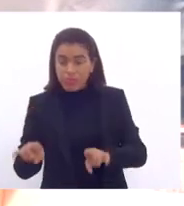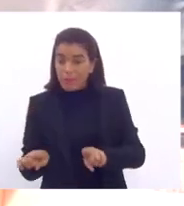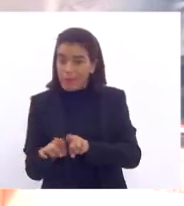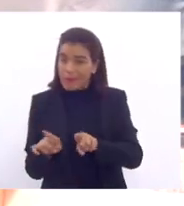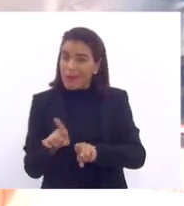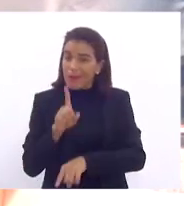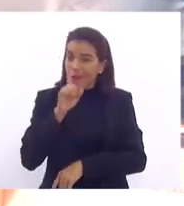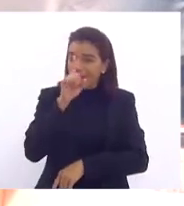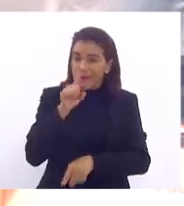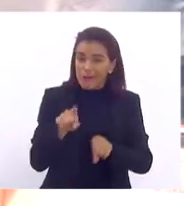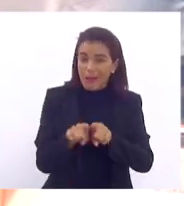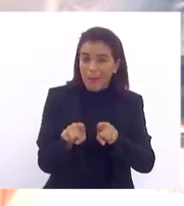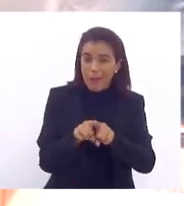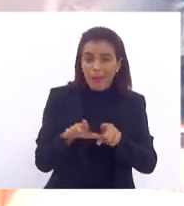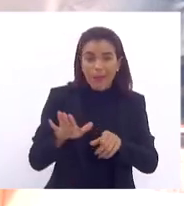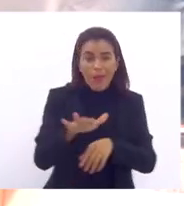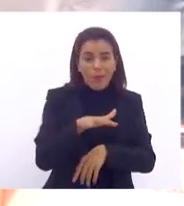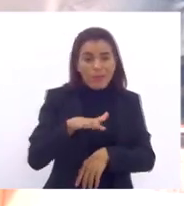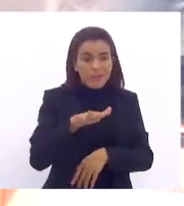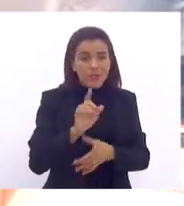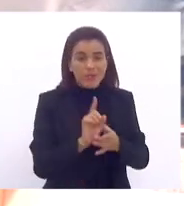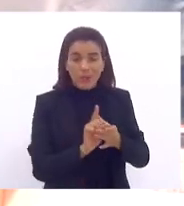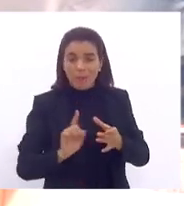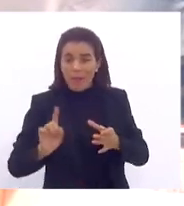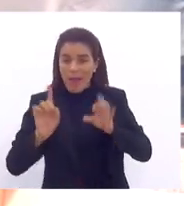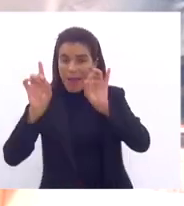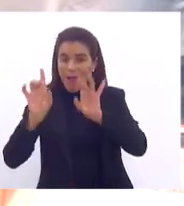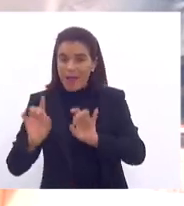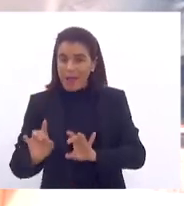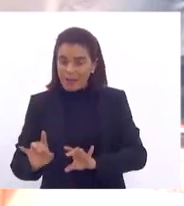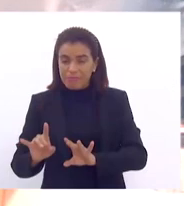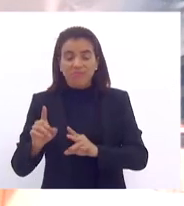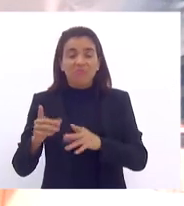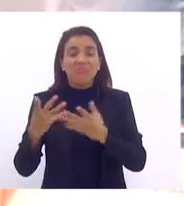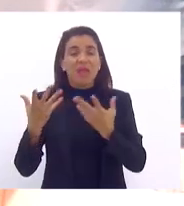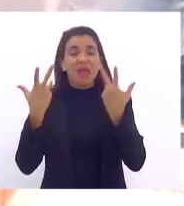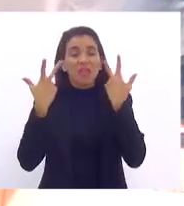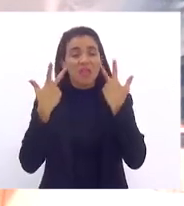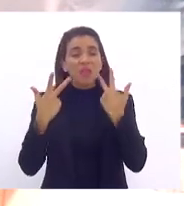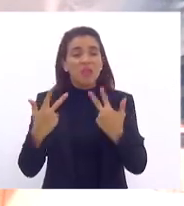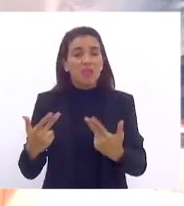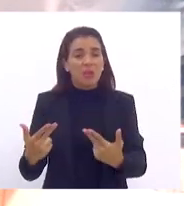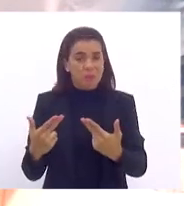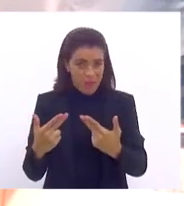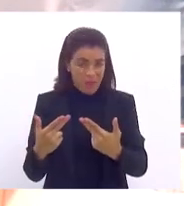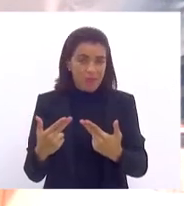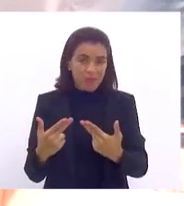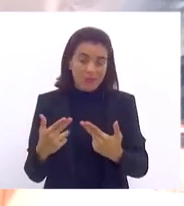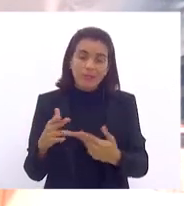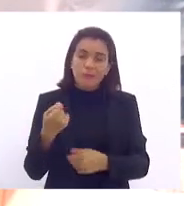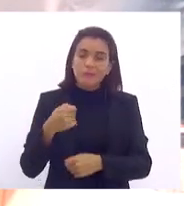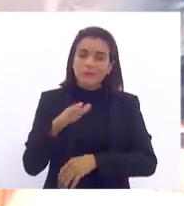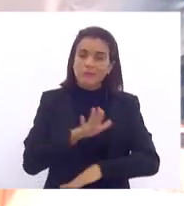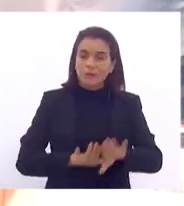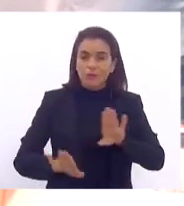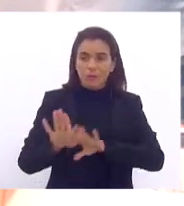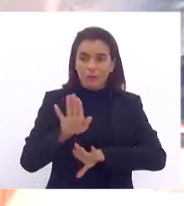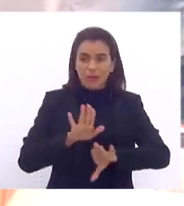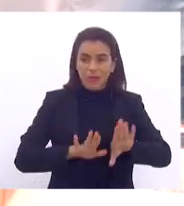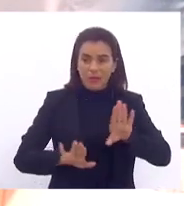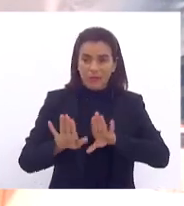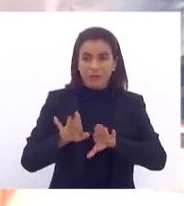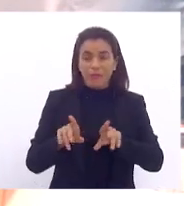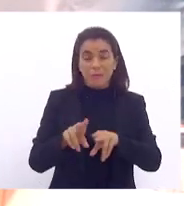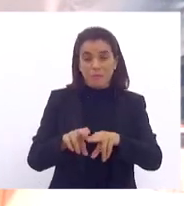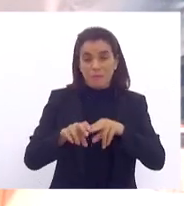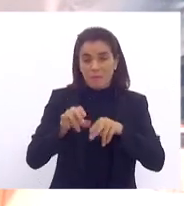risco de em excepcionalidade a excepcionalidade ir se normalizando que era para ser excepcional Então esse é um cuidado que precisamos ter e por